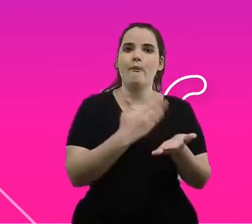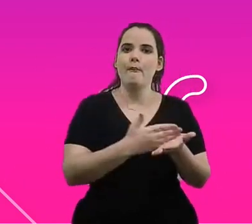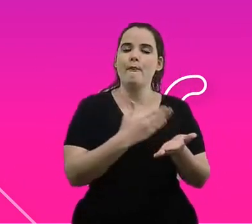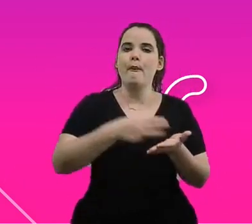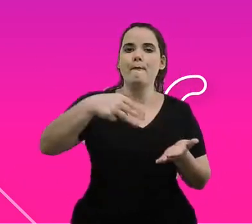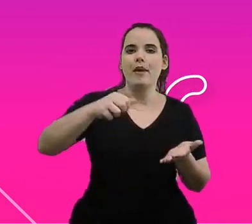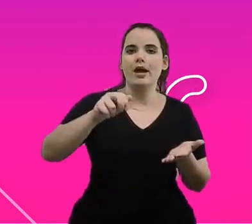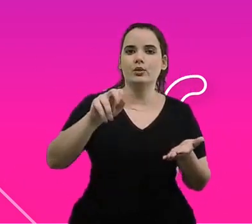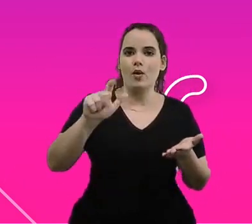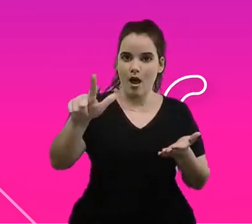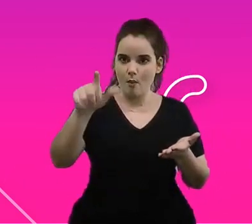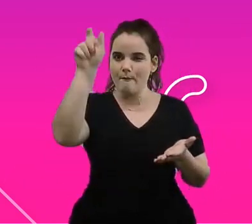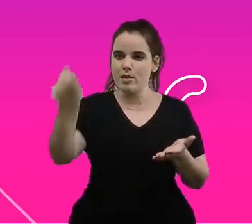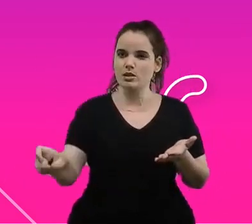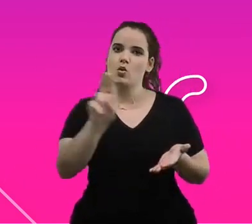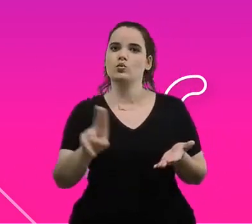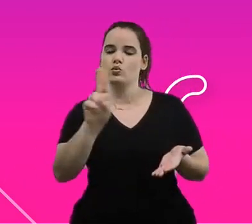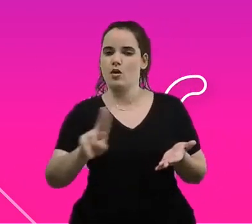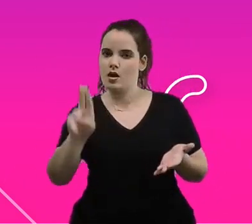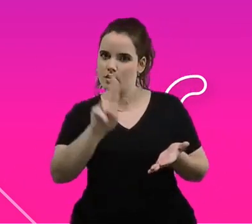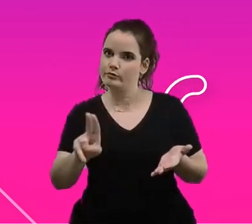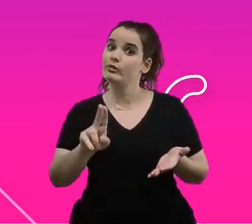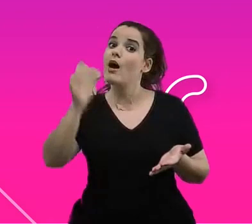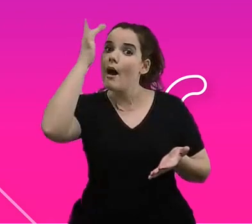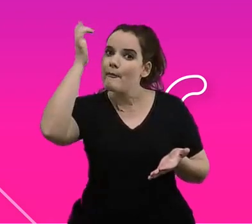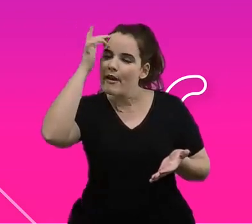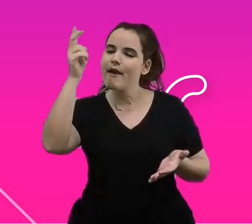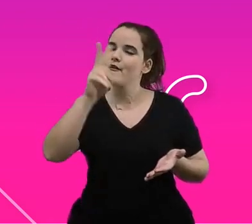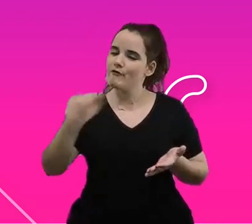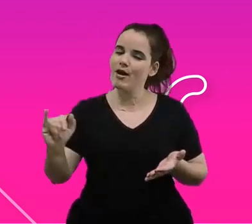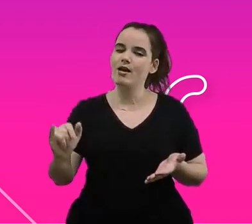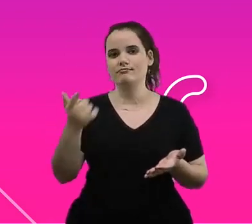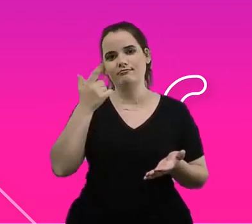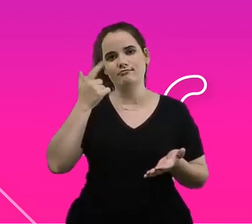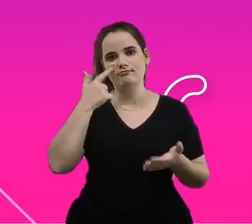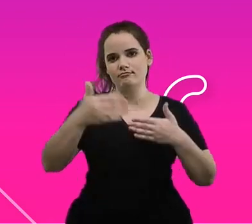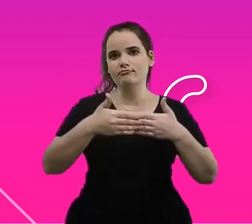compartilhar sua tela e iniciar o seu pitch.